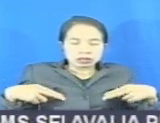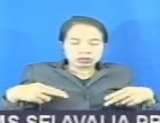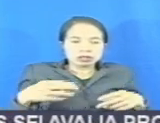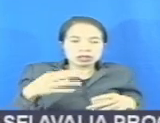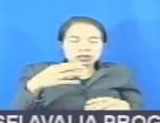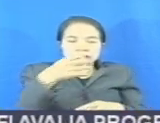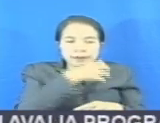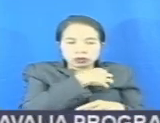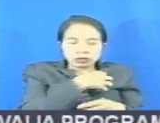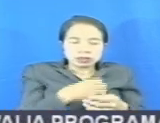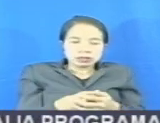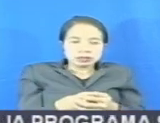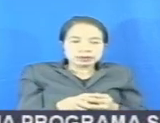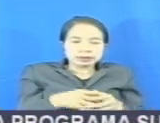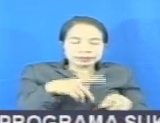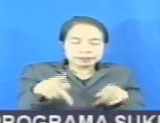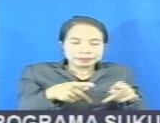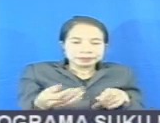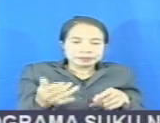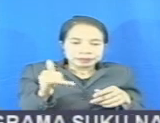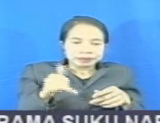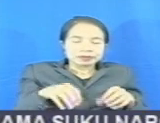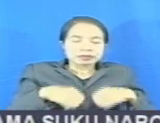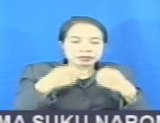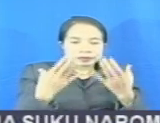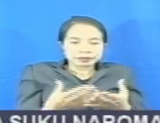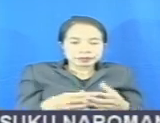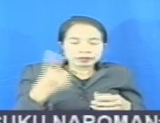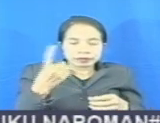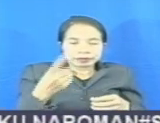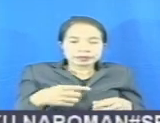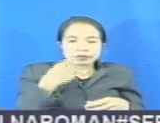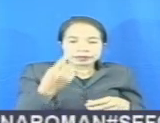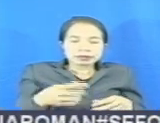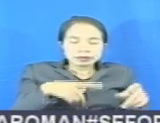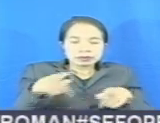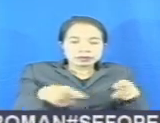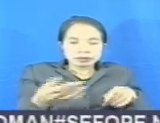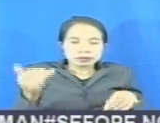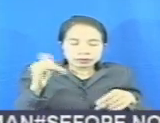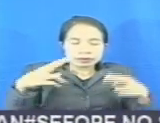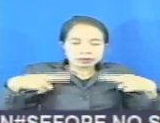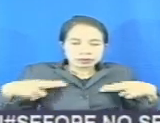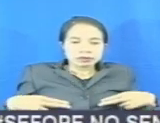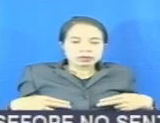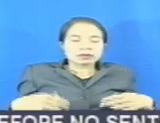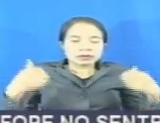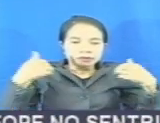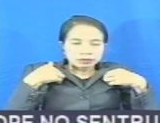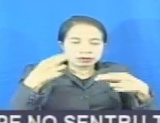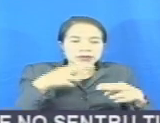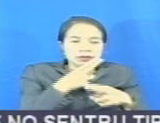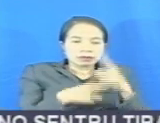a autoridade local será, e também a comunidade será, ou isso atu, na fato, e fato, não vai ter a comunidade será, que a saúde, né, e também a lima raça,